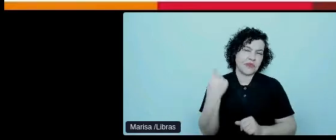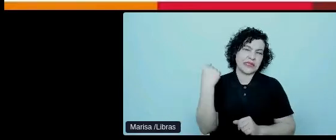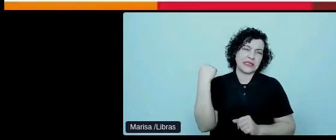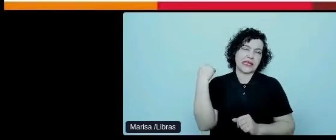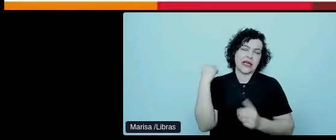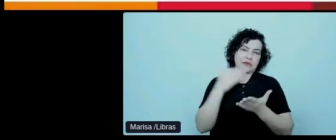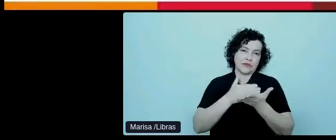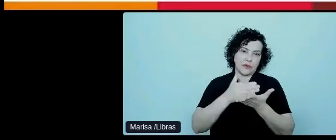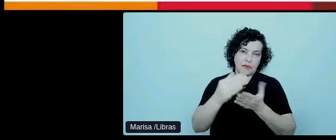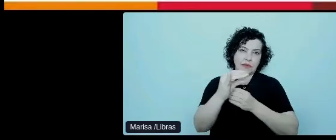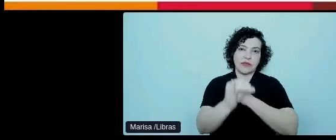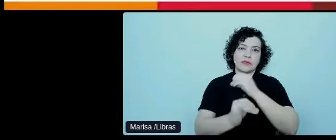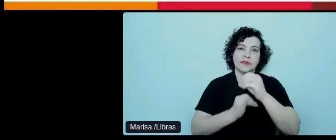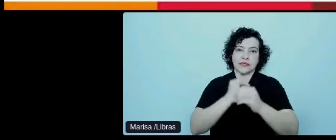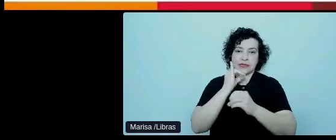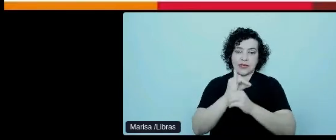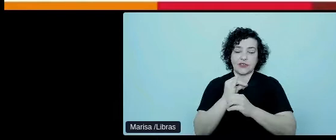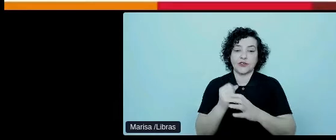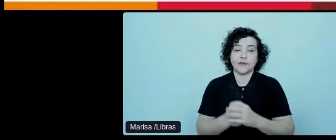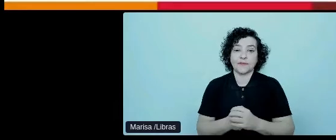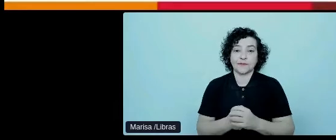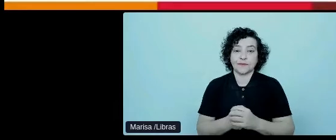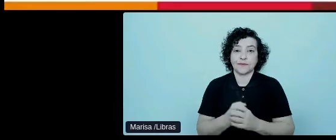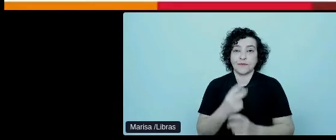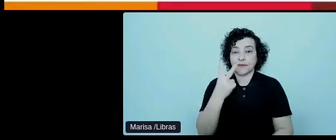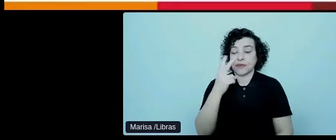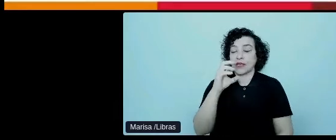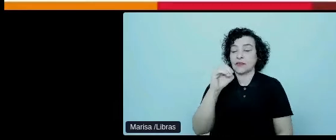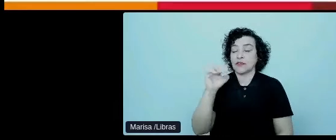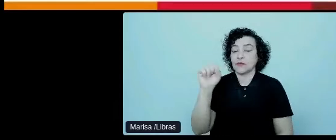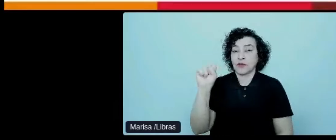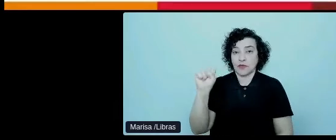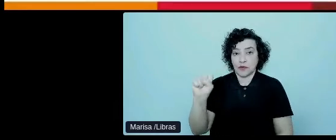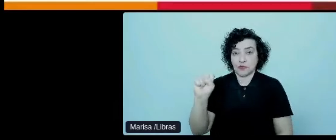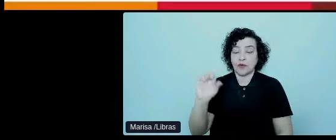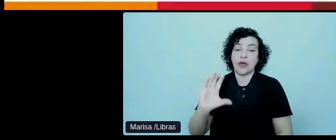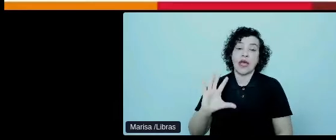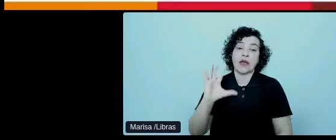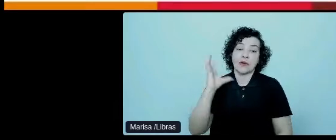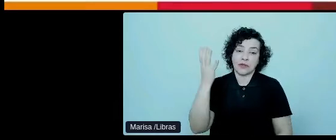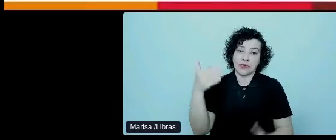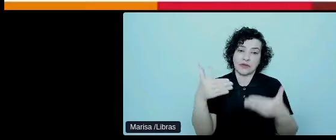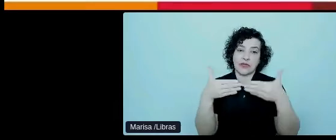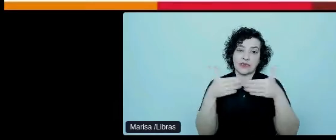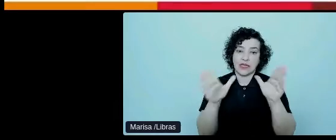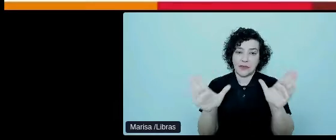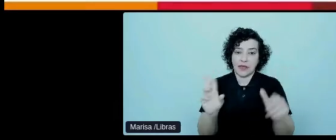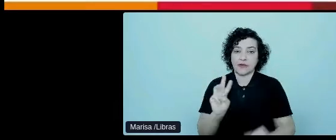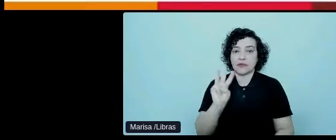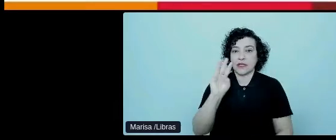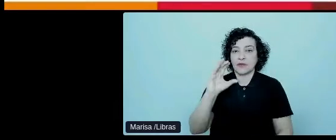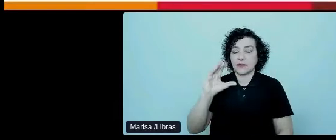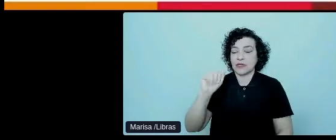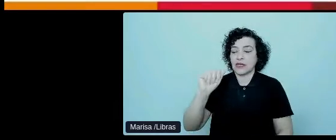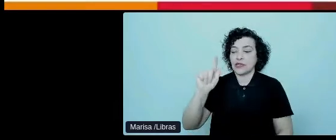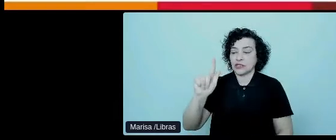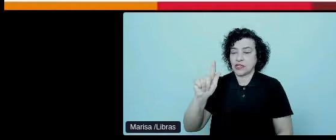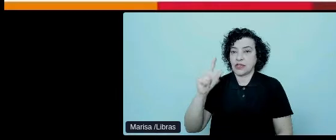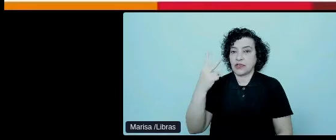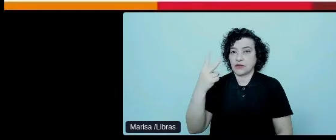da internet. Já em 2008, ocorreu o lançamento da WCAG 2.0, e aí já